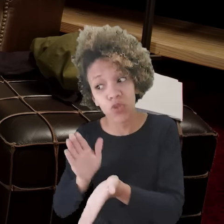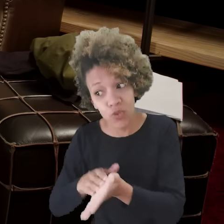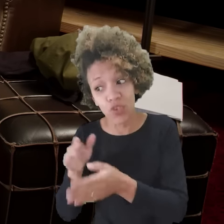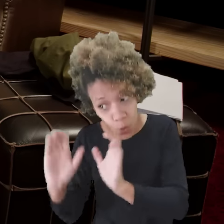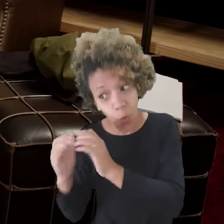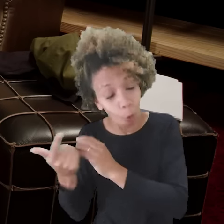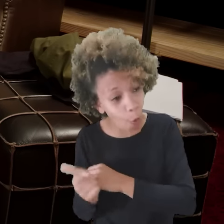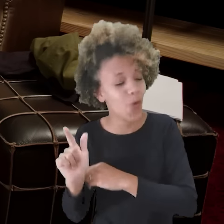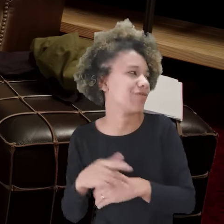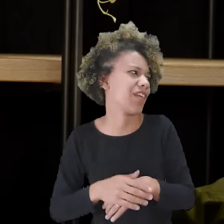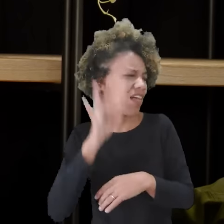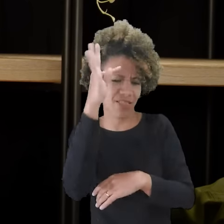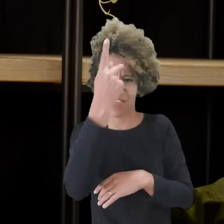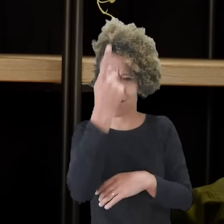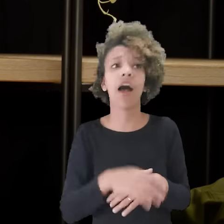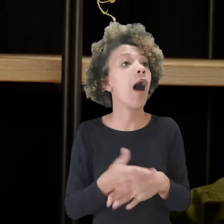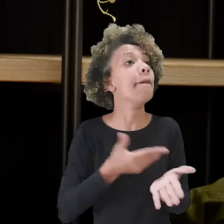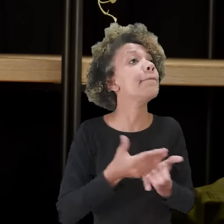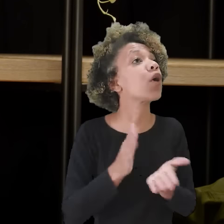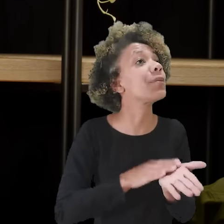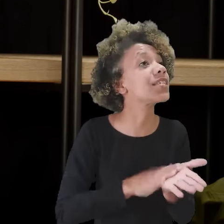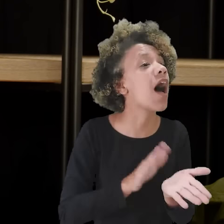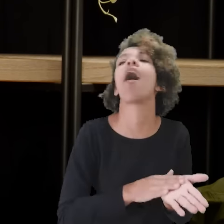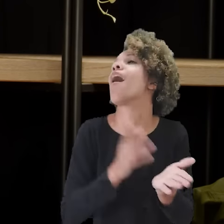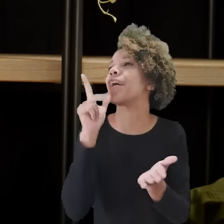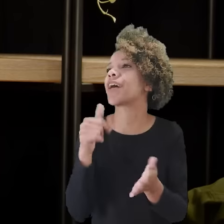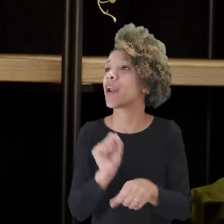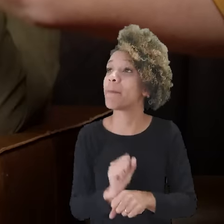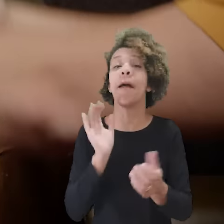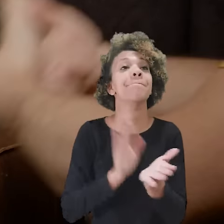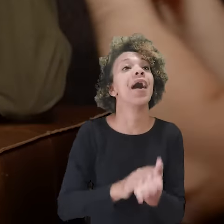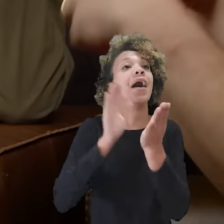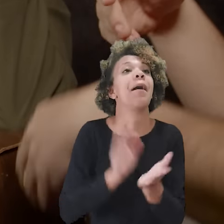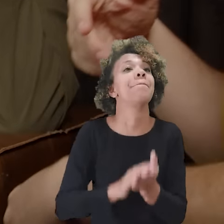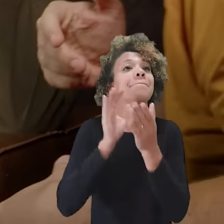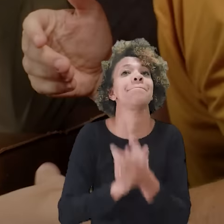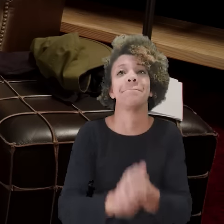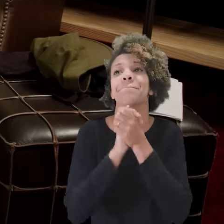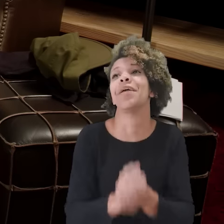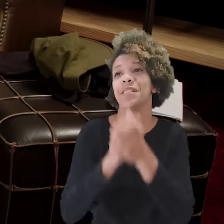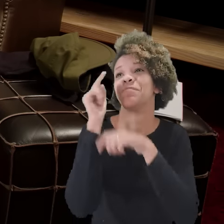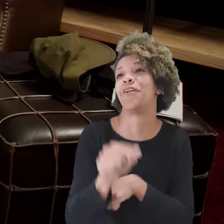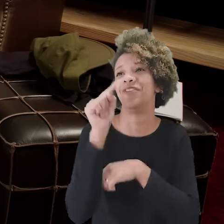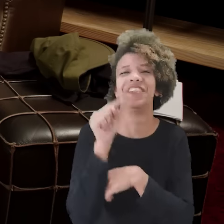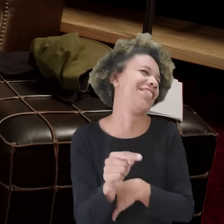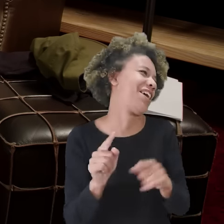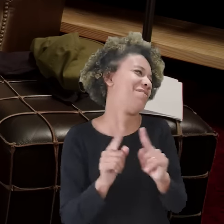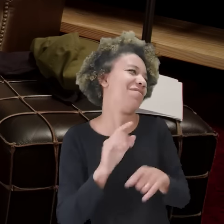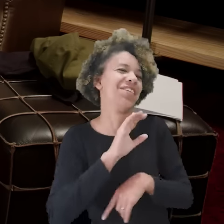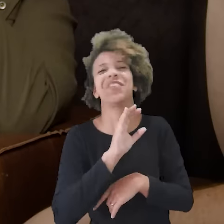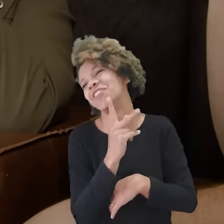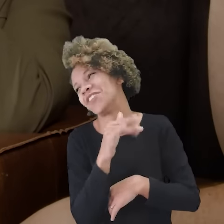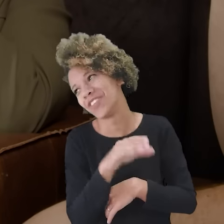são só pessoas com o TDAH Ah é Para começar aplaudir ai é tipo parabéns a galera do mas vem cá o Chico